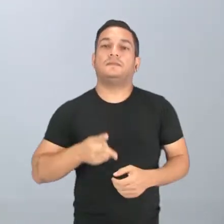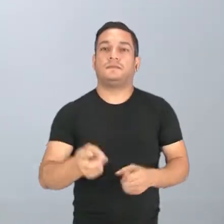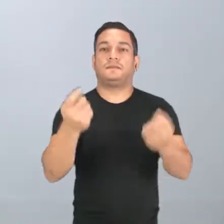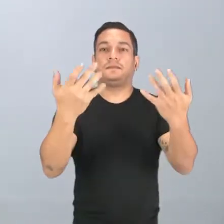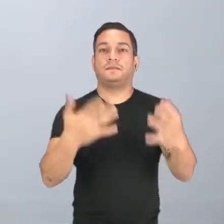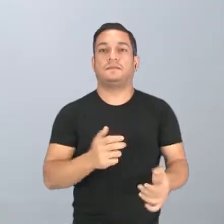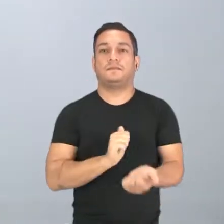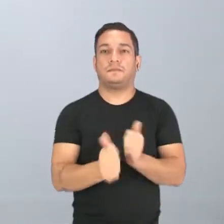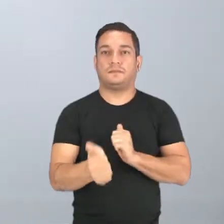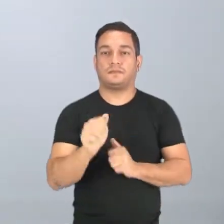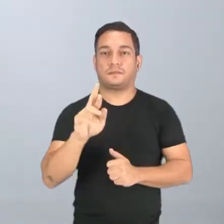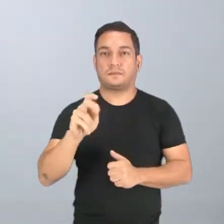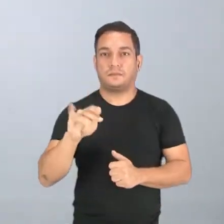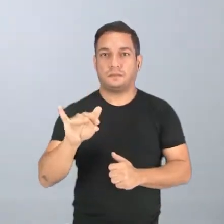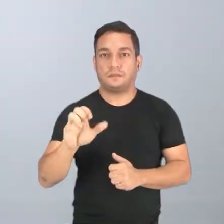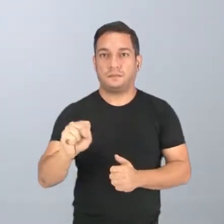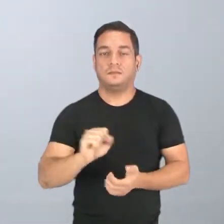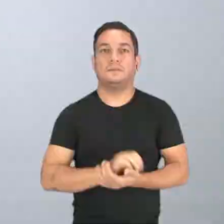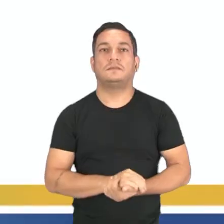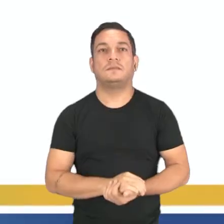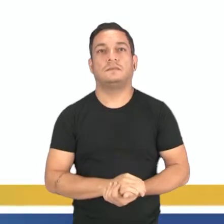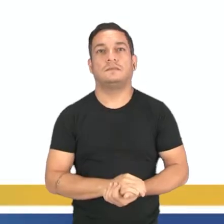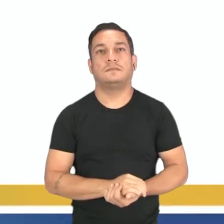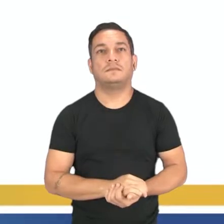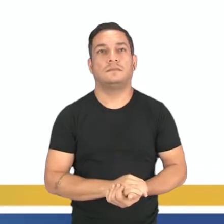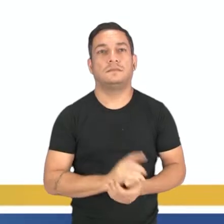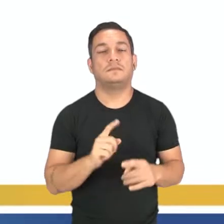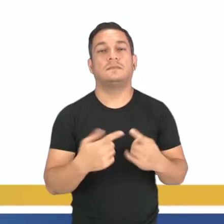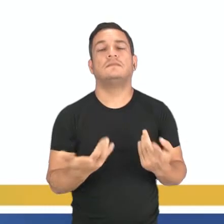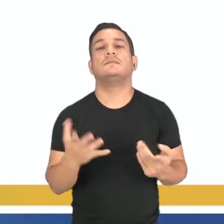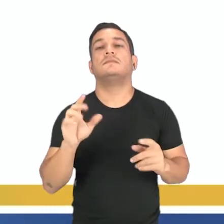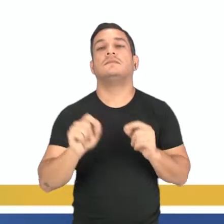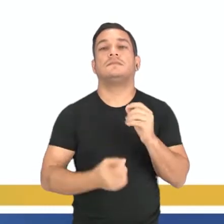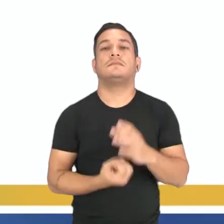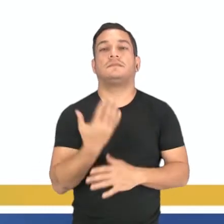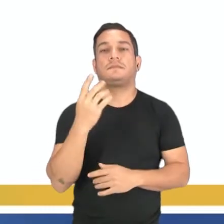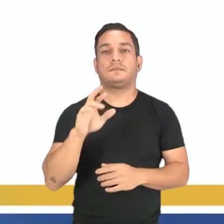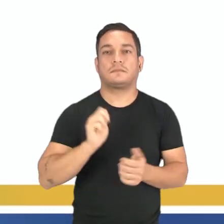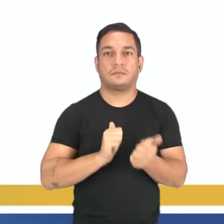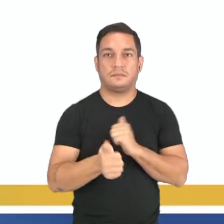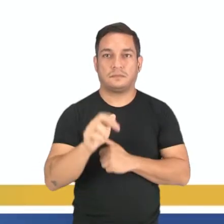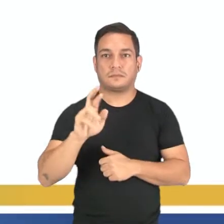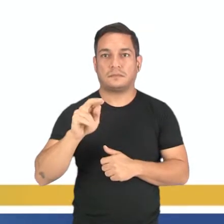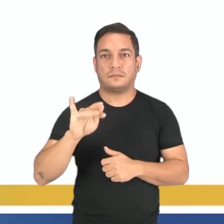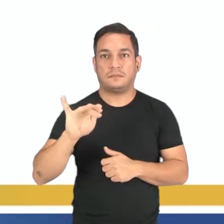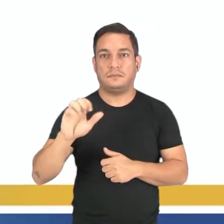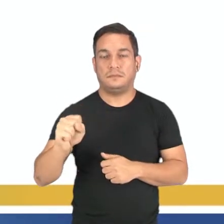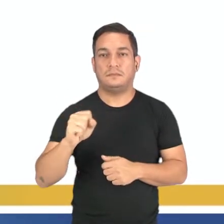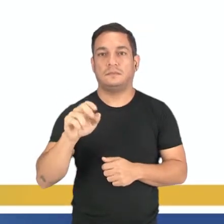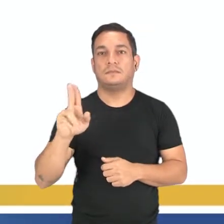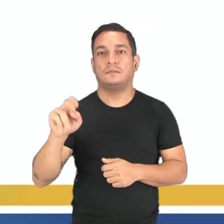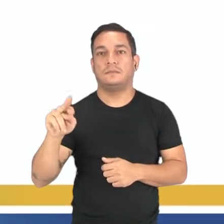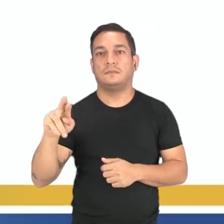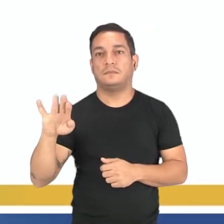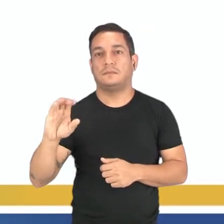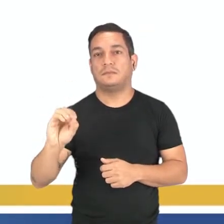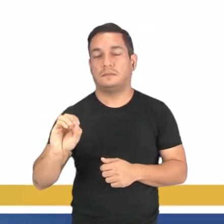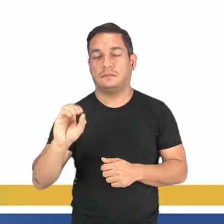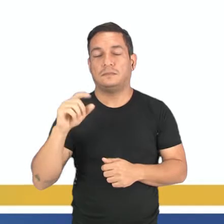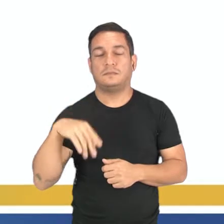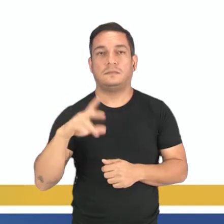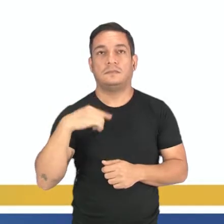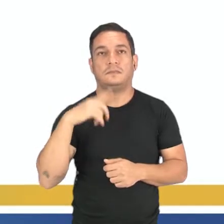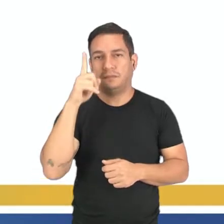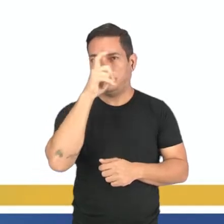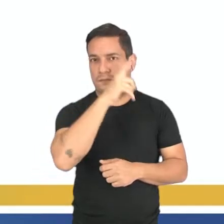sobre os esportes radicais. Mas afinal, qual a origem dos esportes radicais urbanos, né? É